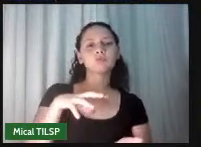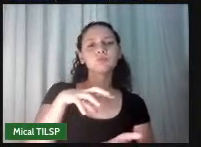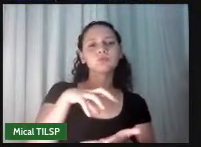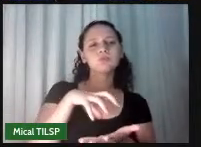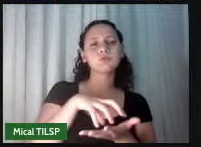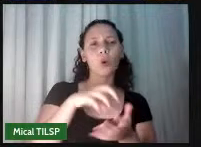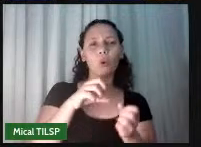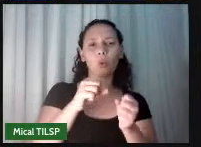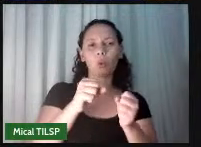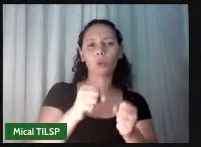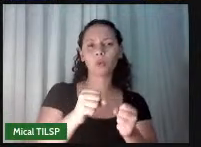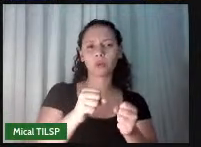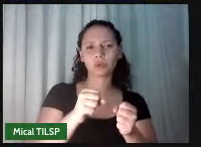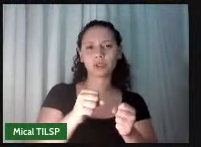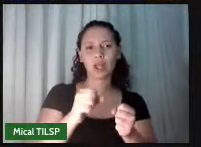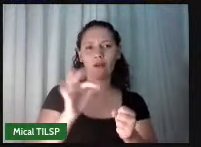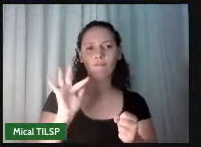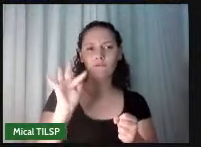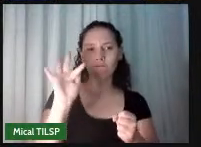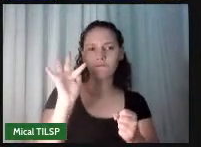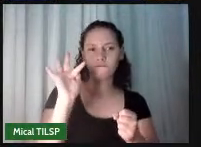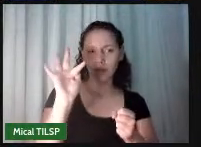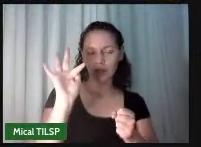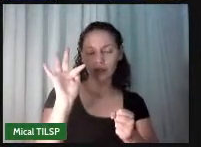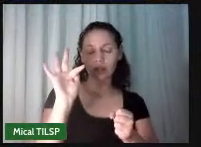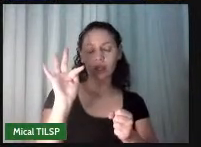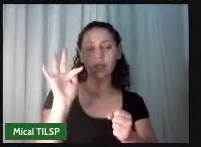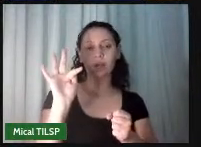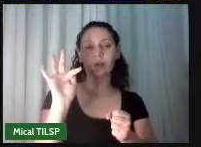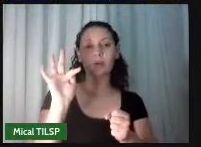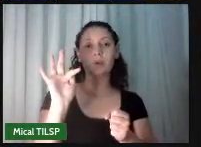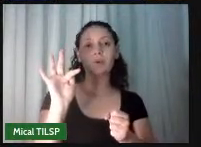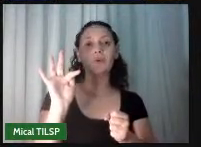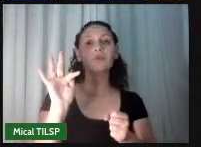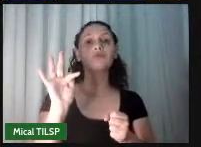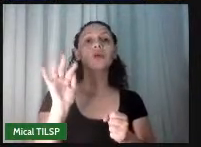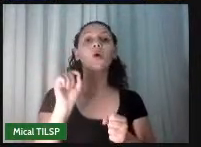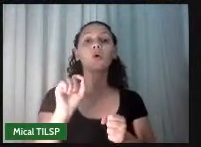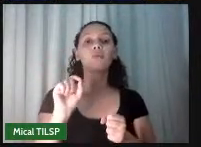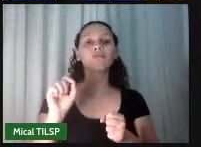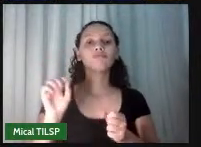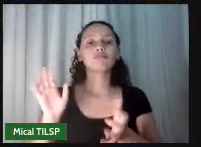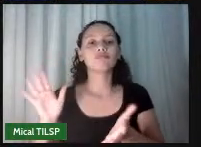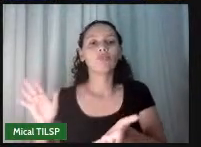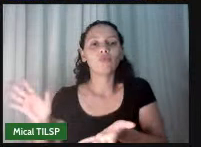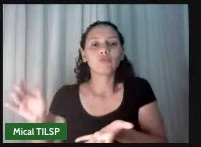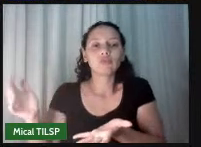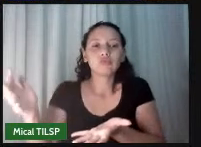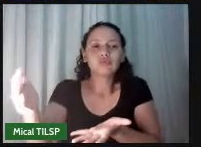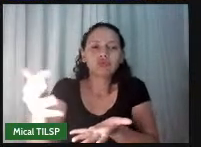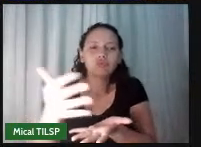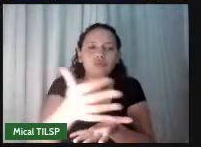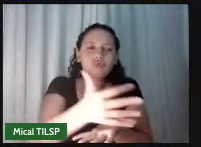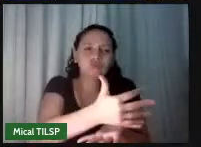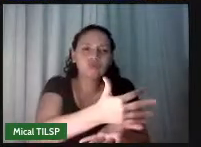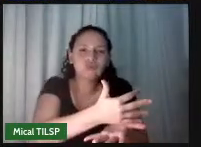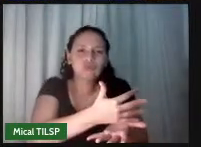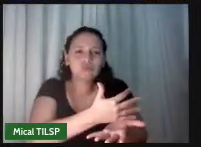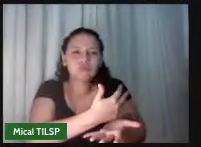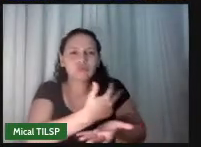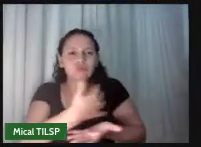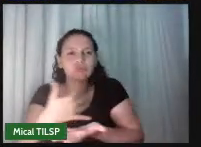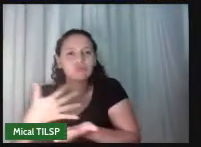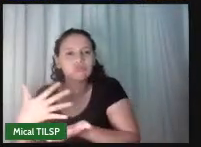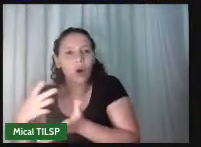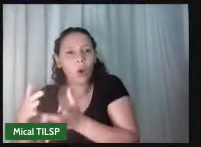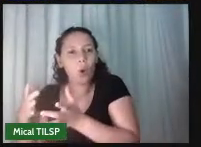tá? Ele compila, ele agrega vários órgãos, ok? E compõe um único núcleo